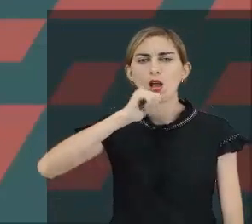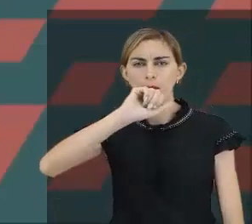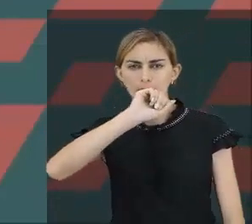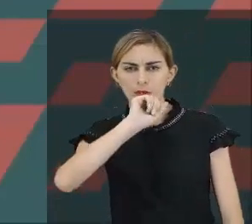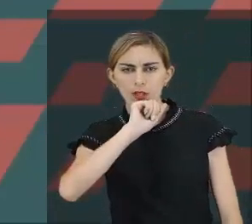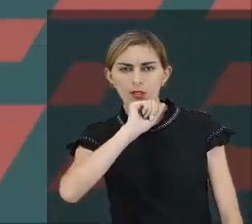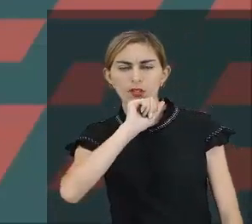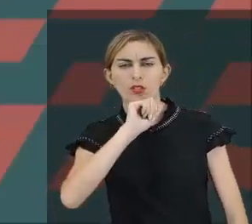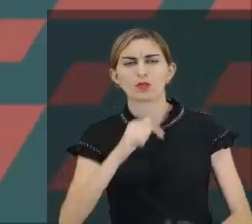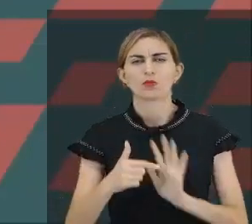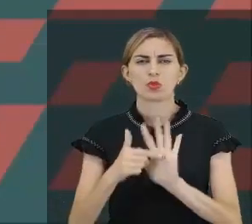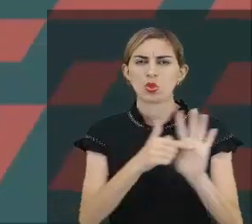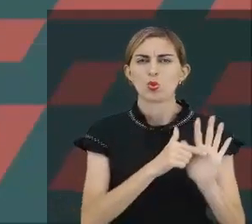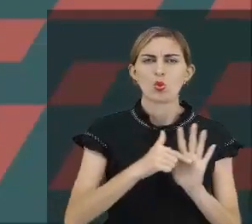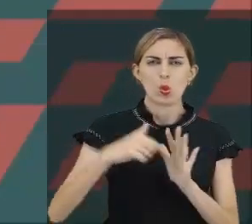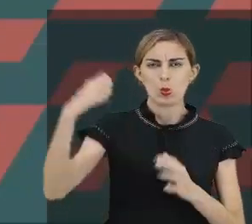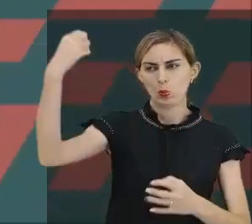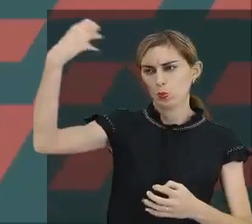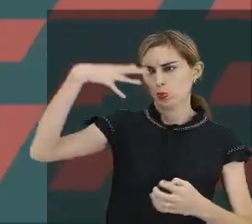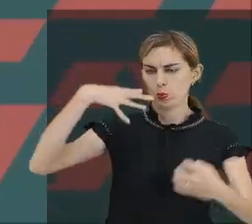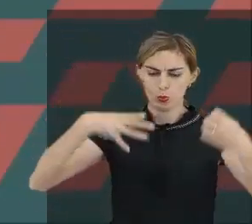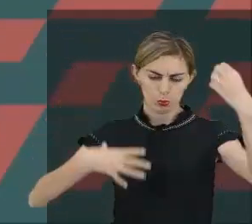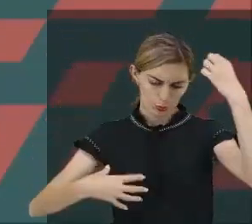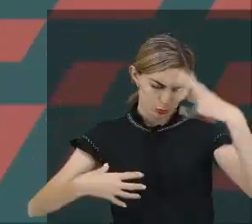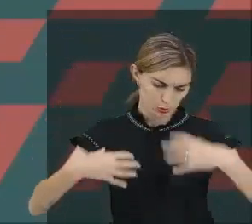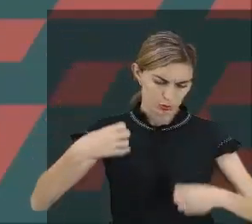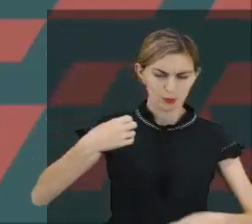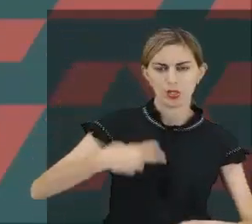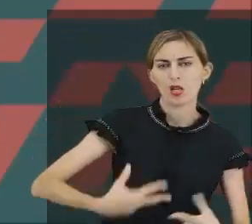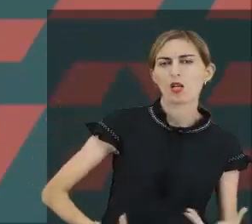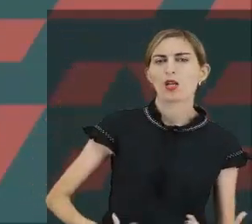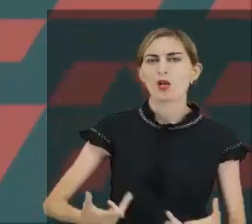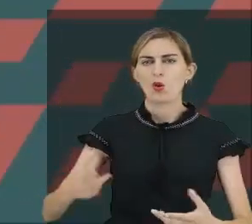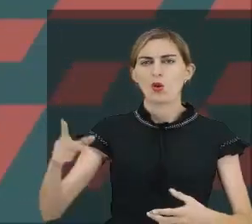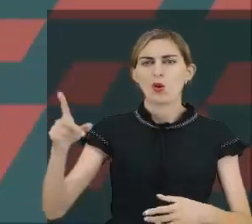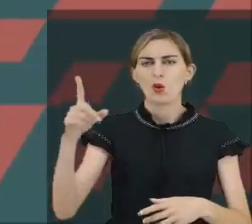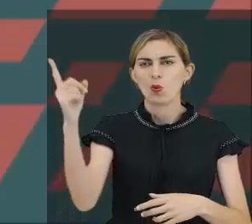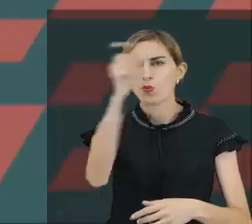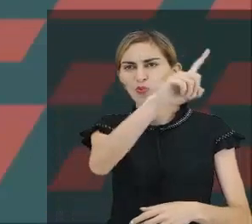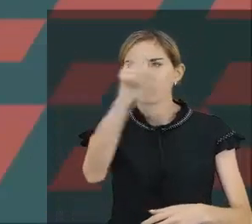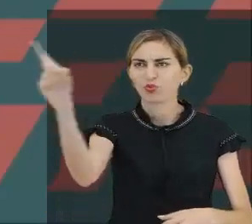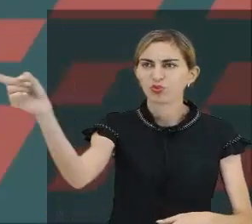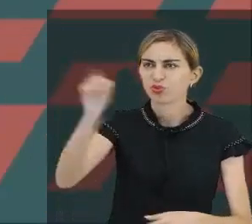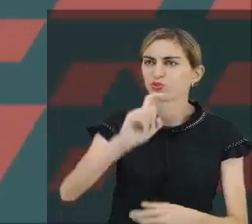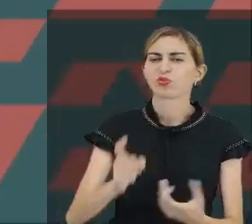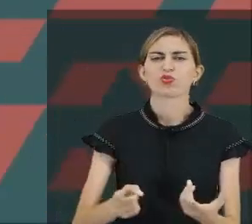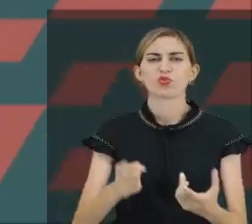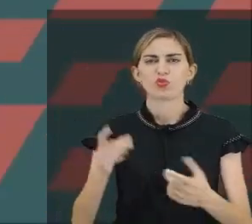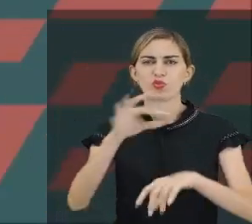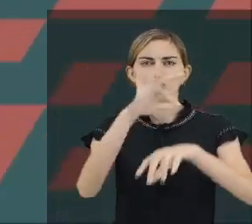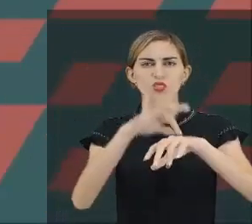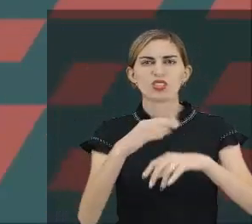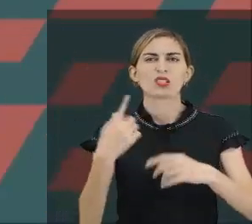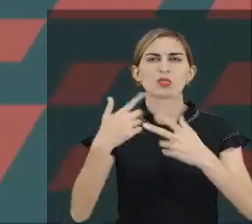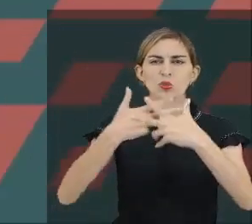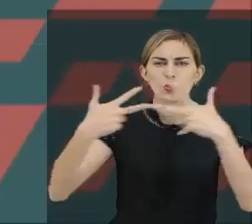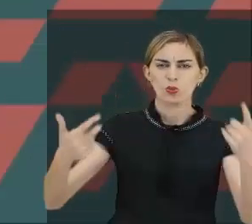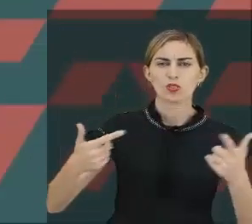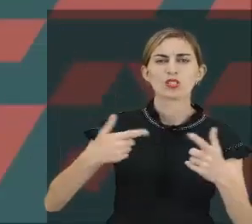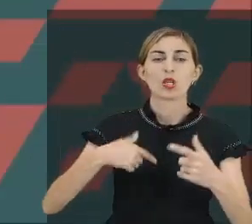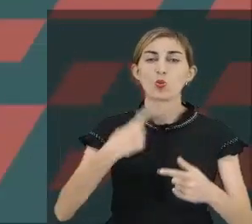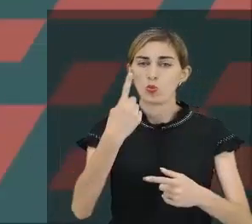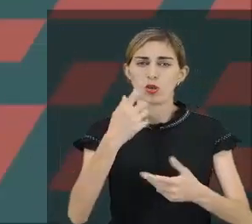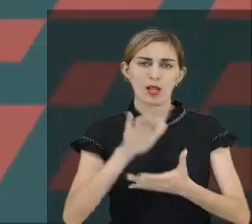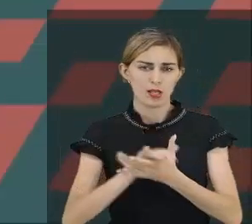a mãe ela ser exposta a raios-x, pesticidas, e o casal já tem